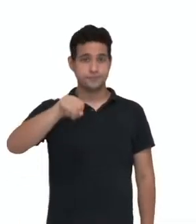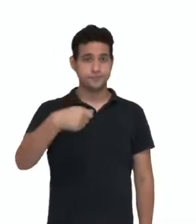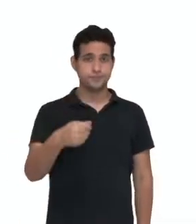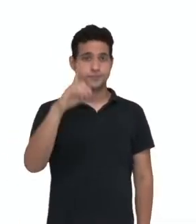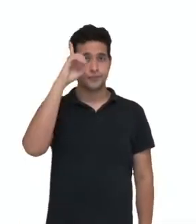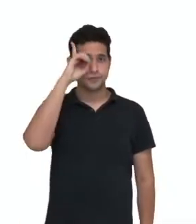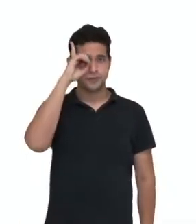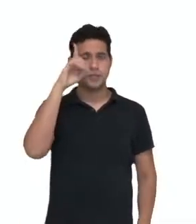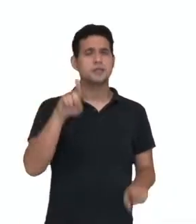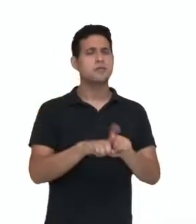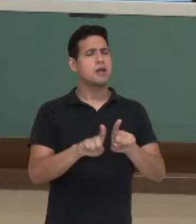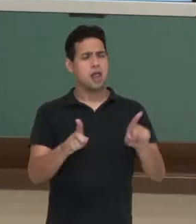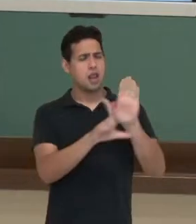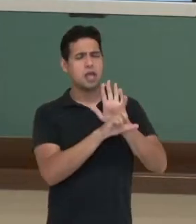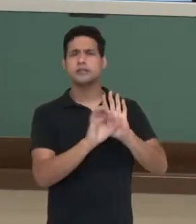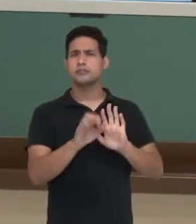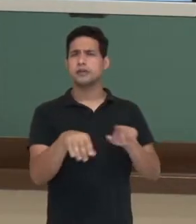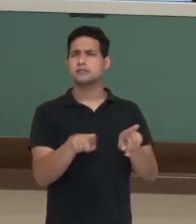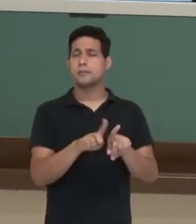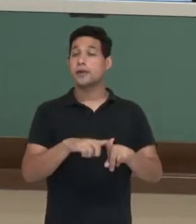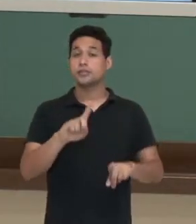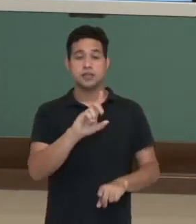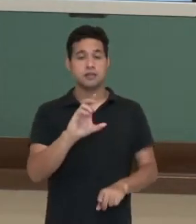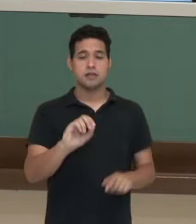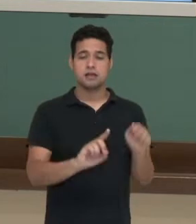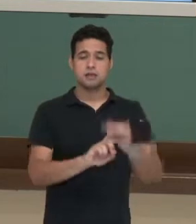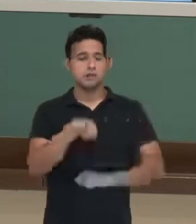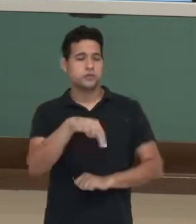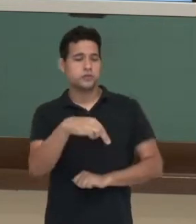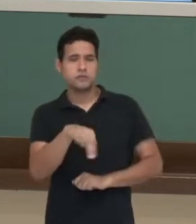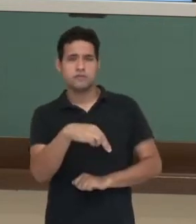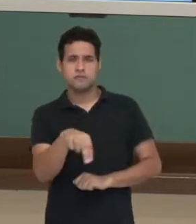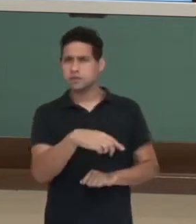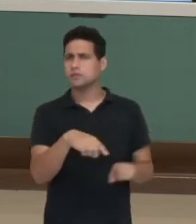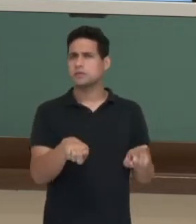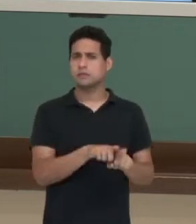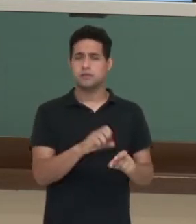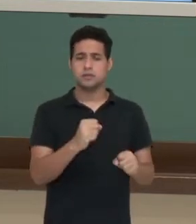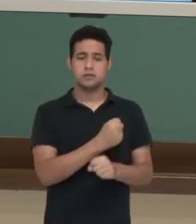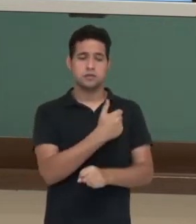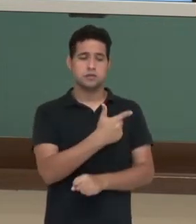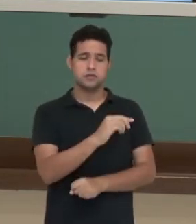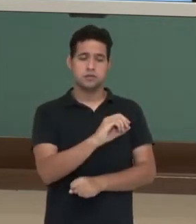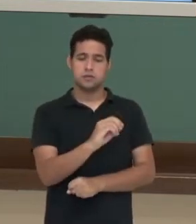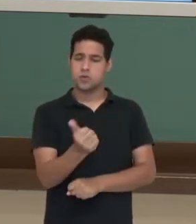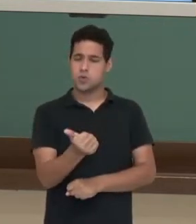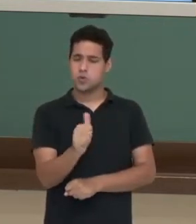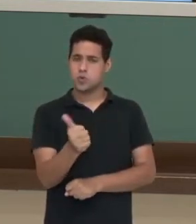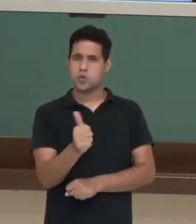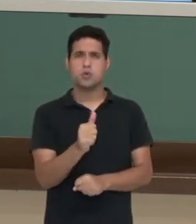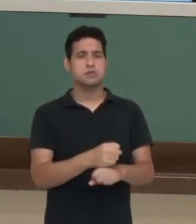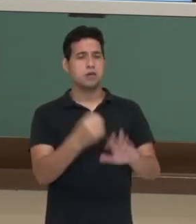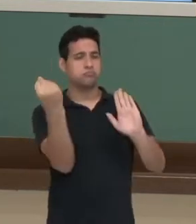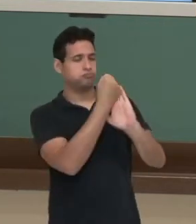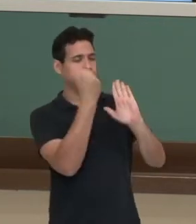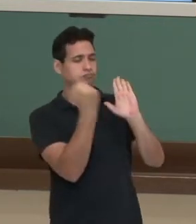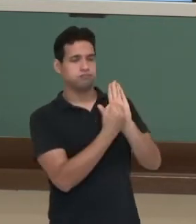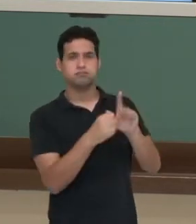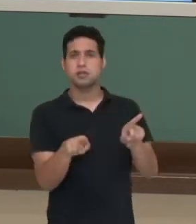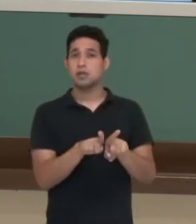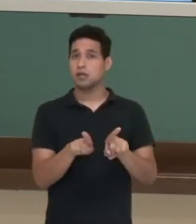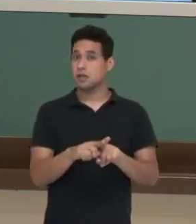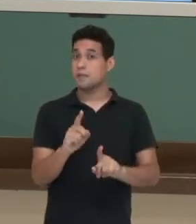lei, gente. No dia 10 de novembro de 2011, foi sancionada